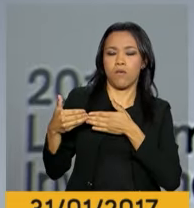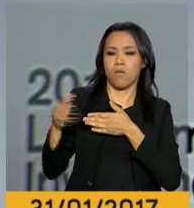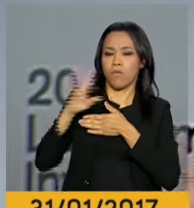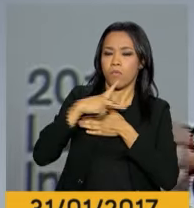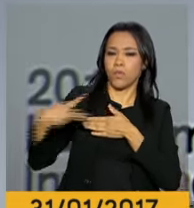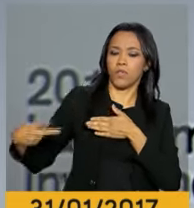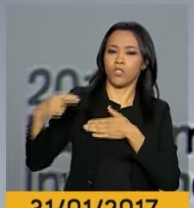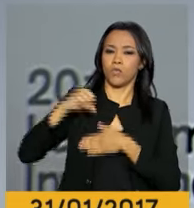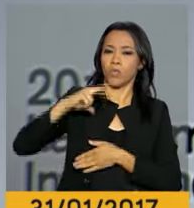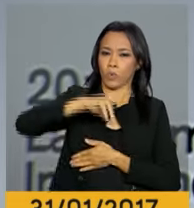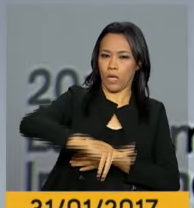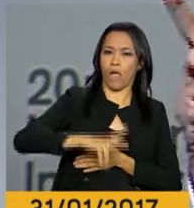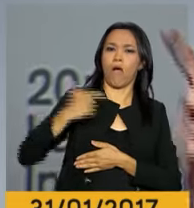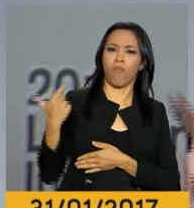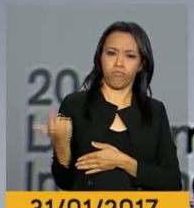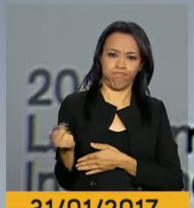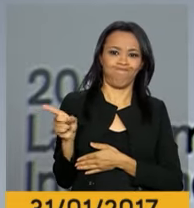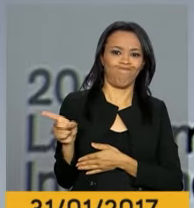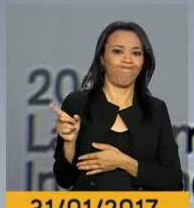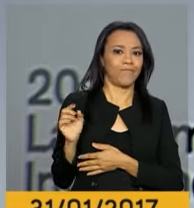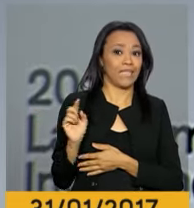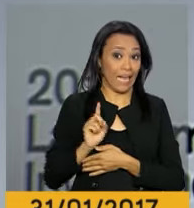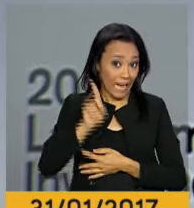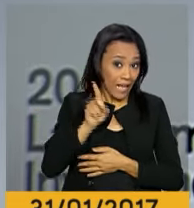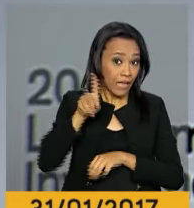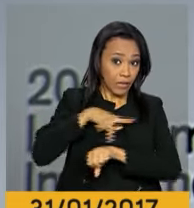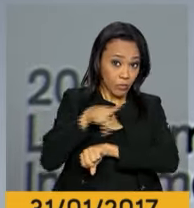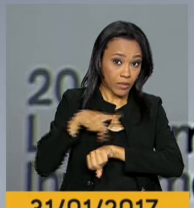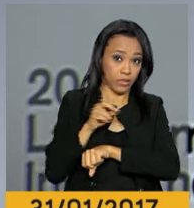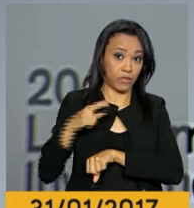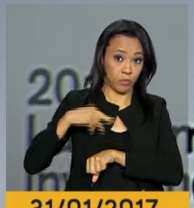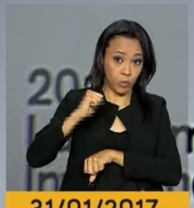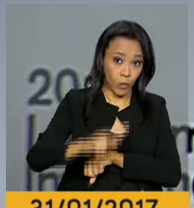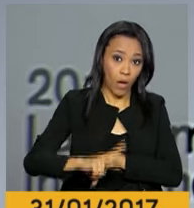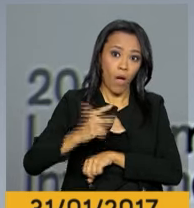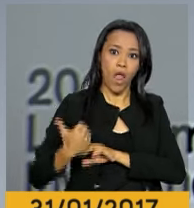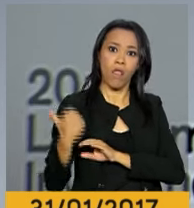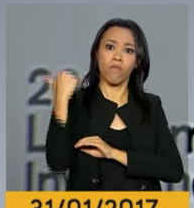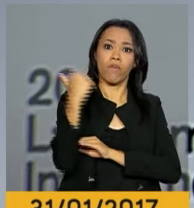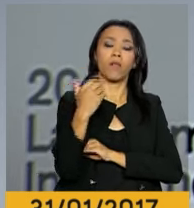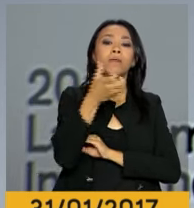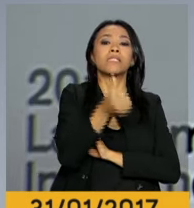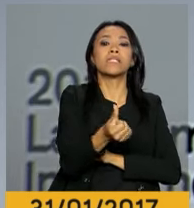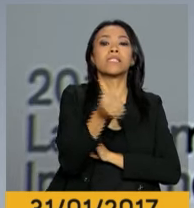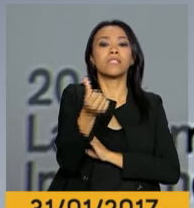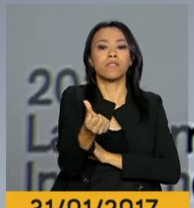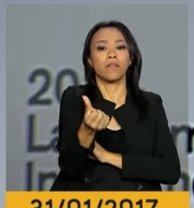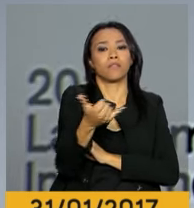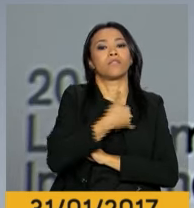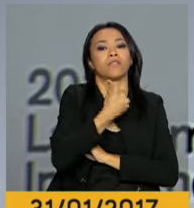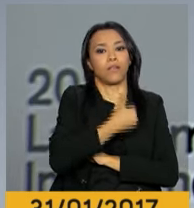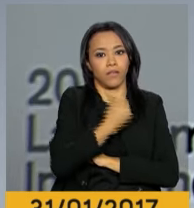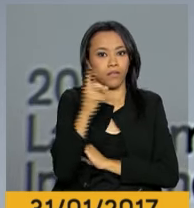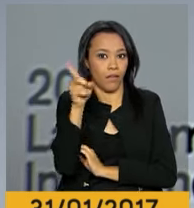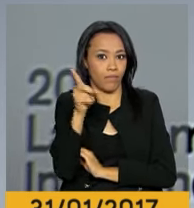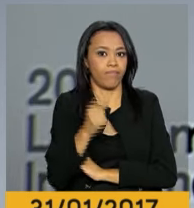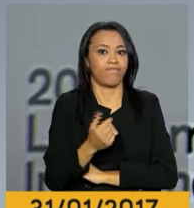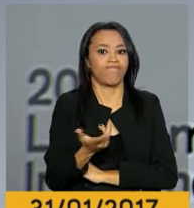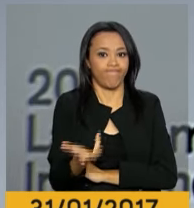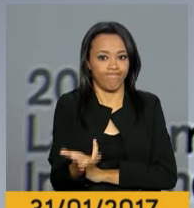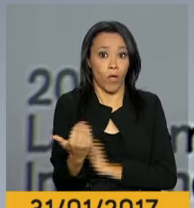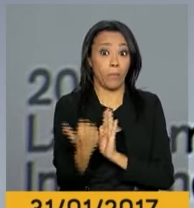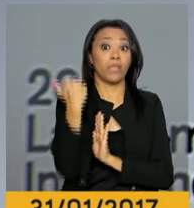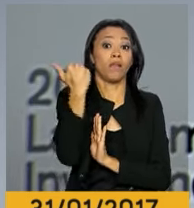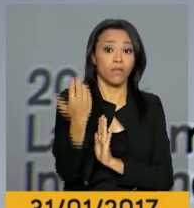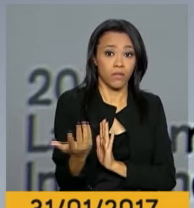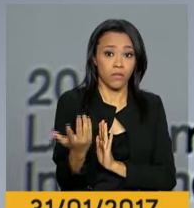ministro lá há pouco tempo atrás elevaram a a a idade mínima para 66 anos além de terem cortado